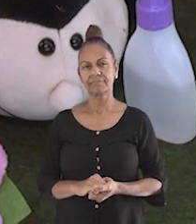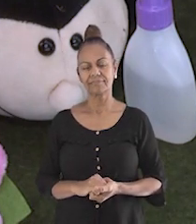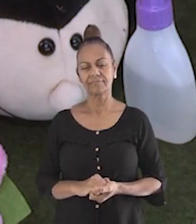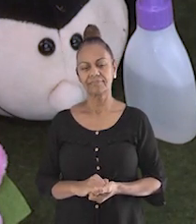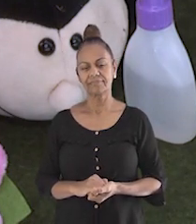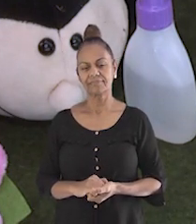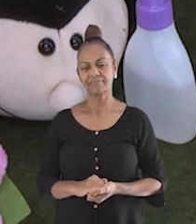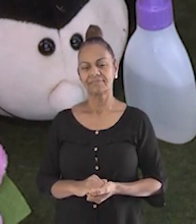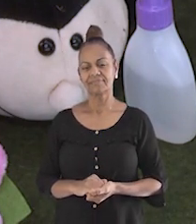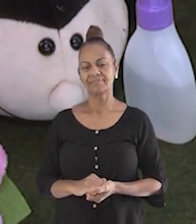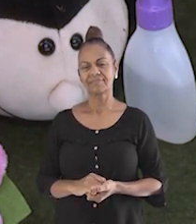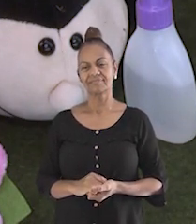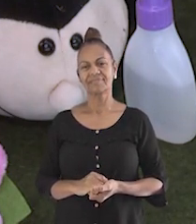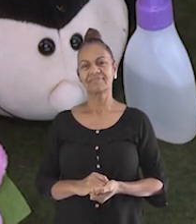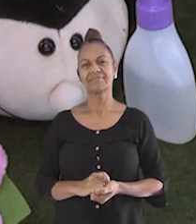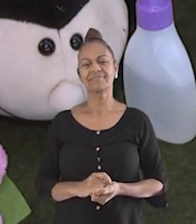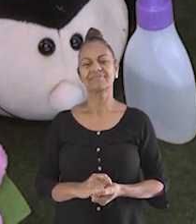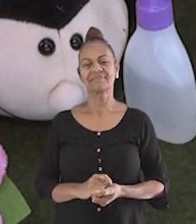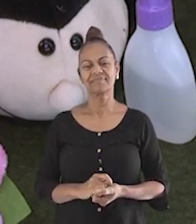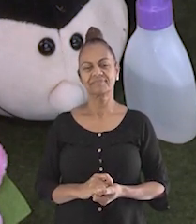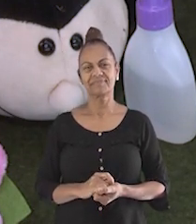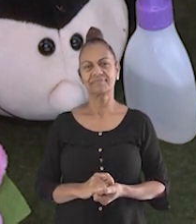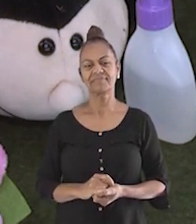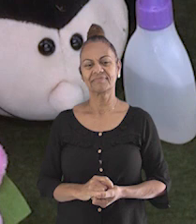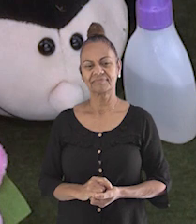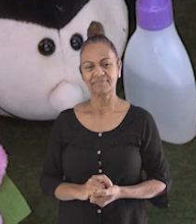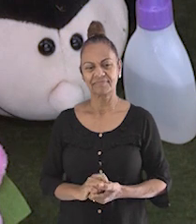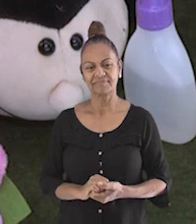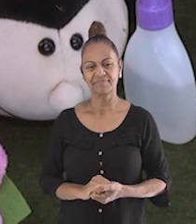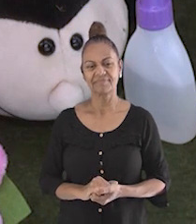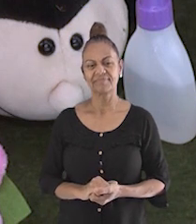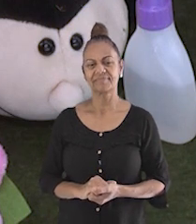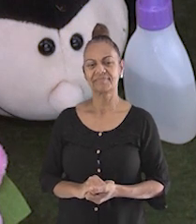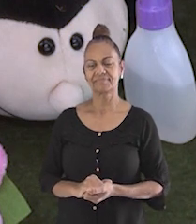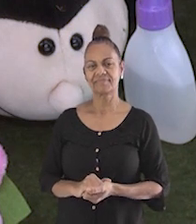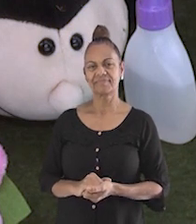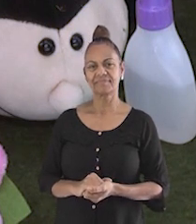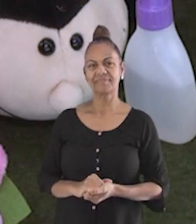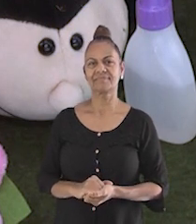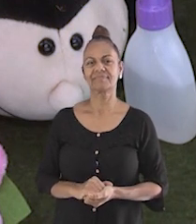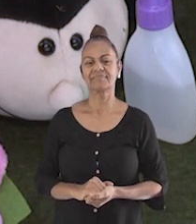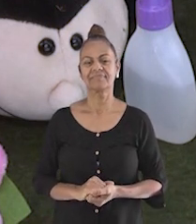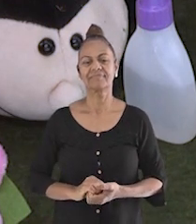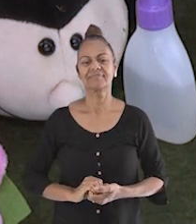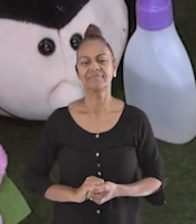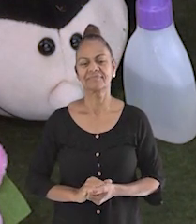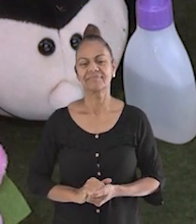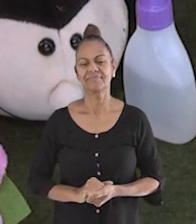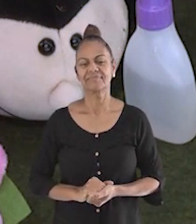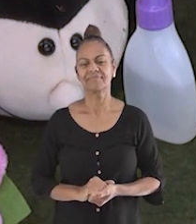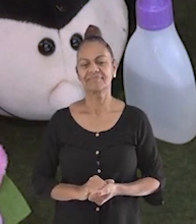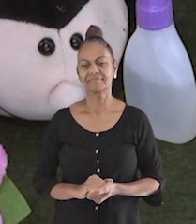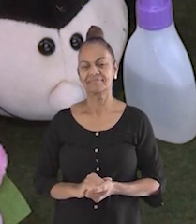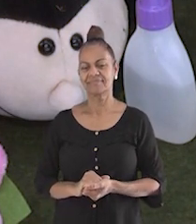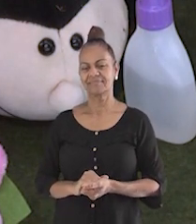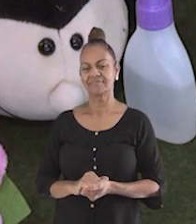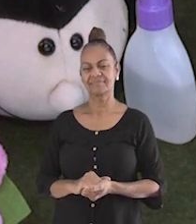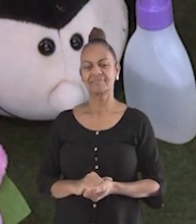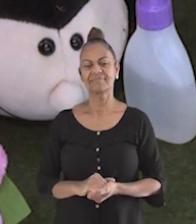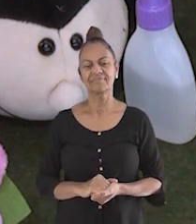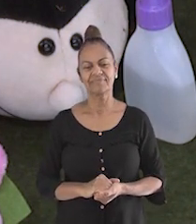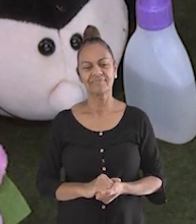Aqui eu vou desenhar uma asa da minha borboleta.